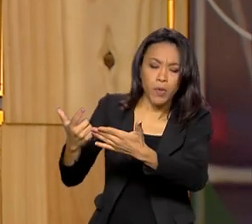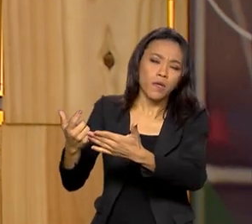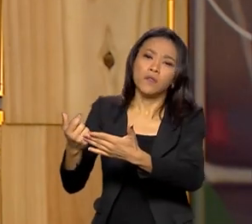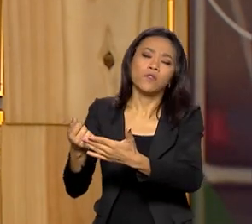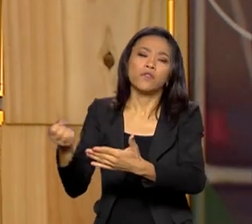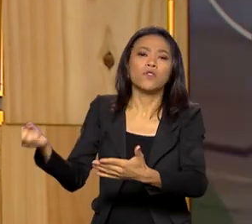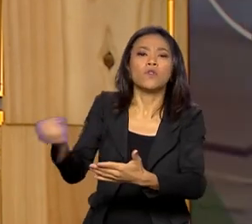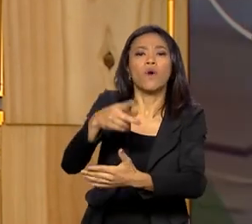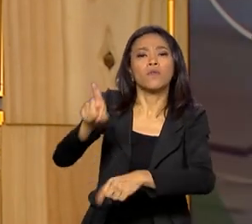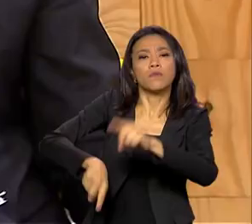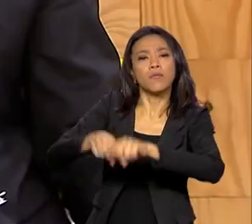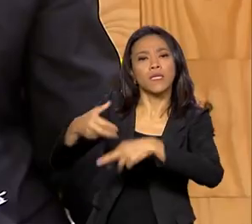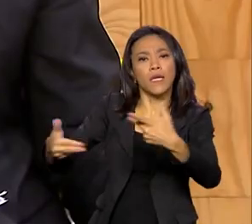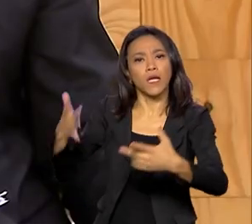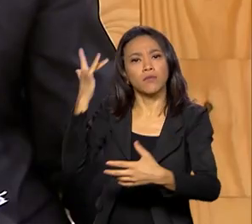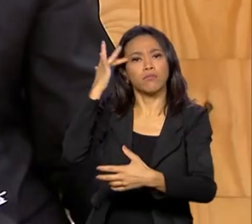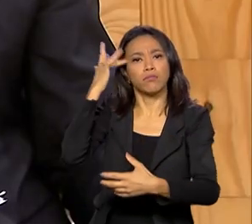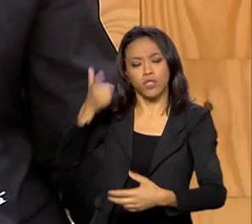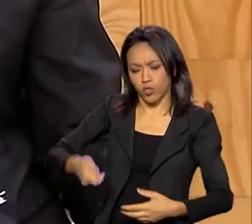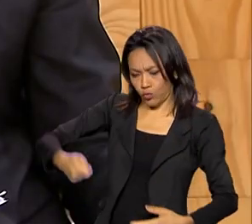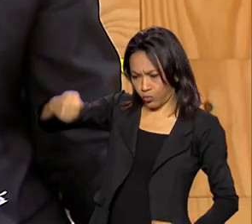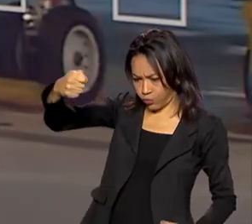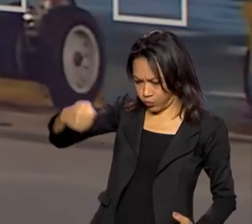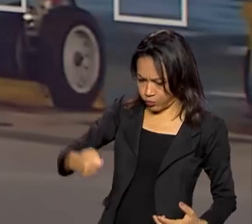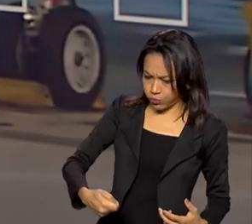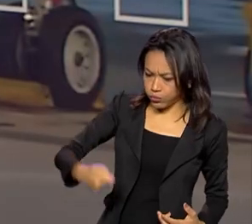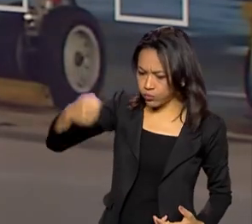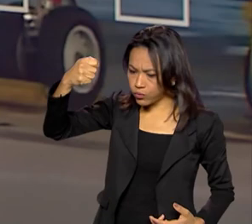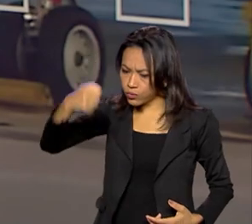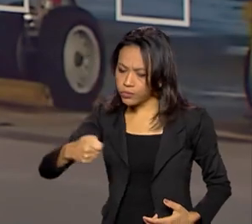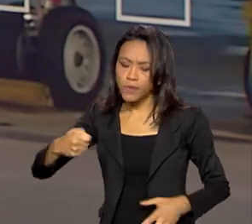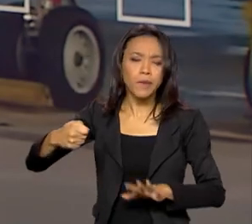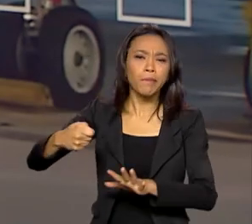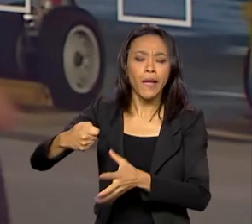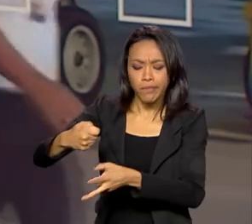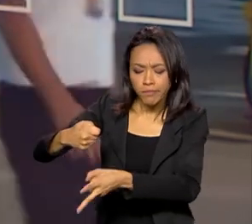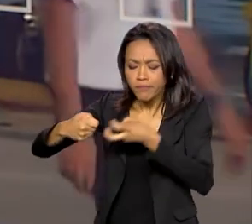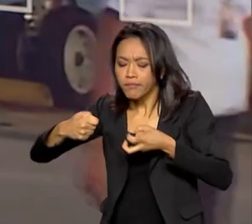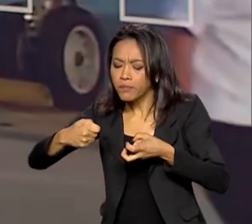equipamentos moderníssimos de raio-x para detecção